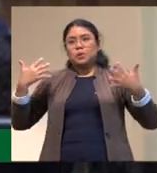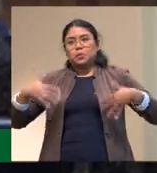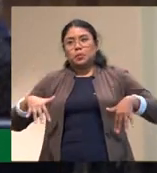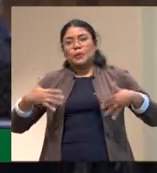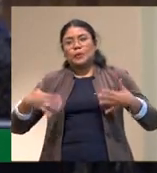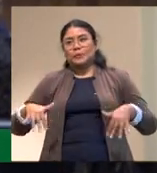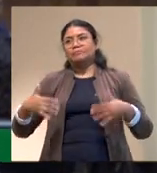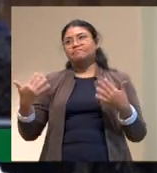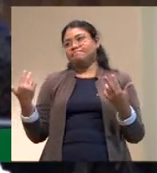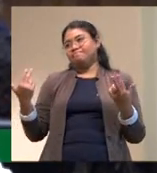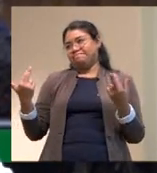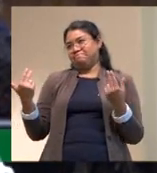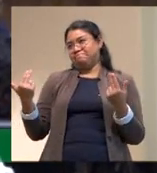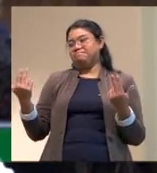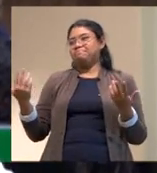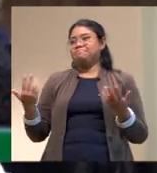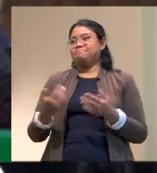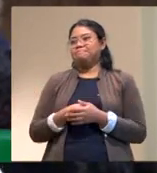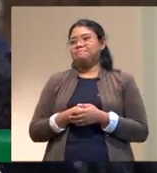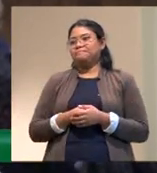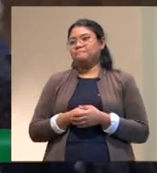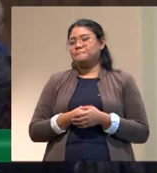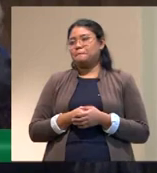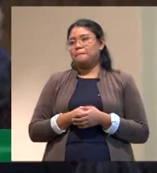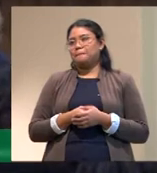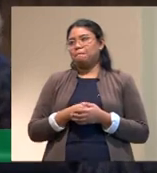também. Eu gosto de